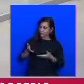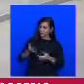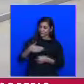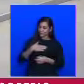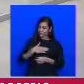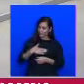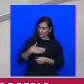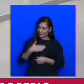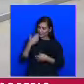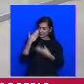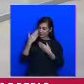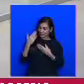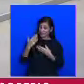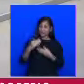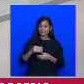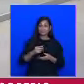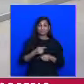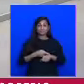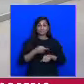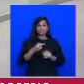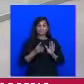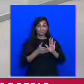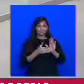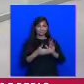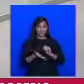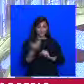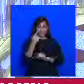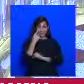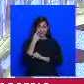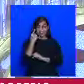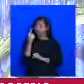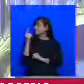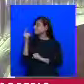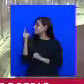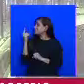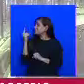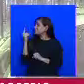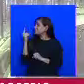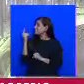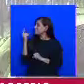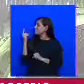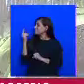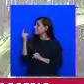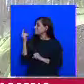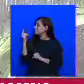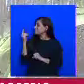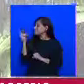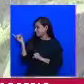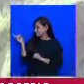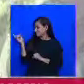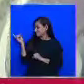tudo pronto? Agora é apostas em mãos, bolas posicionadas, valendo!